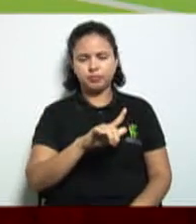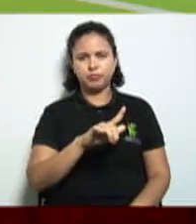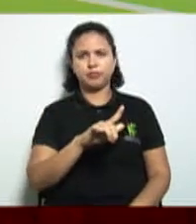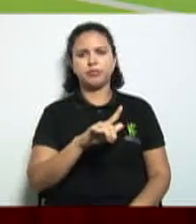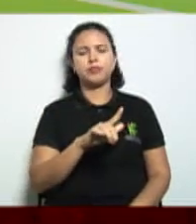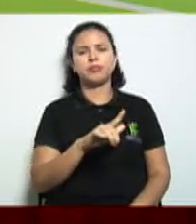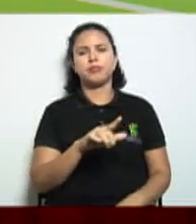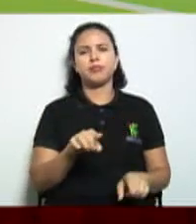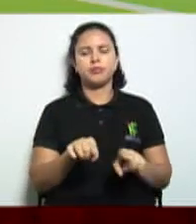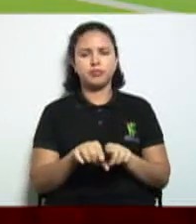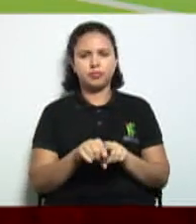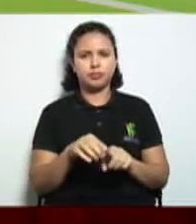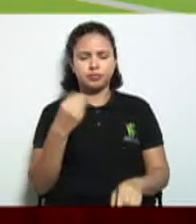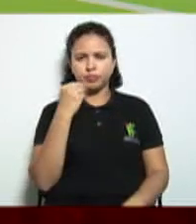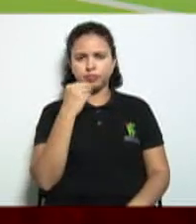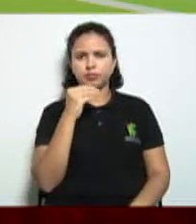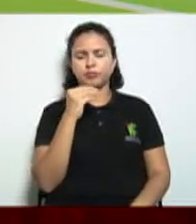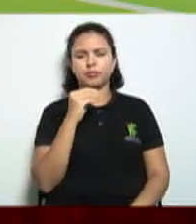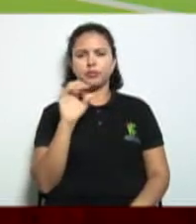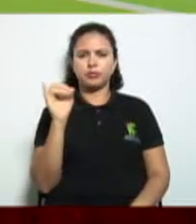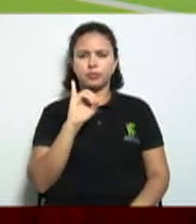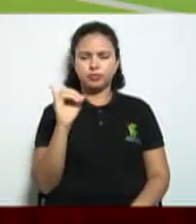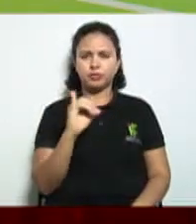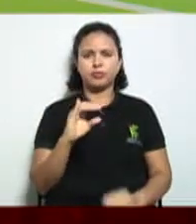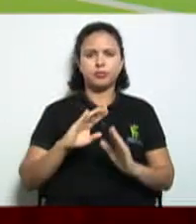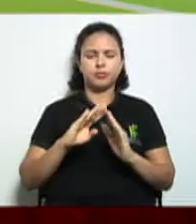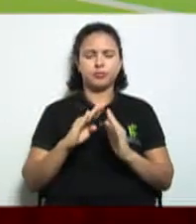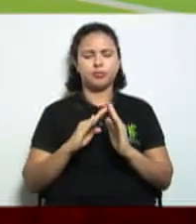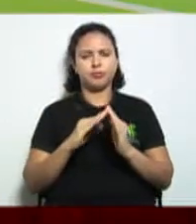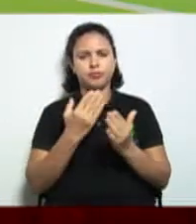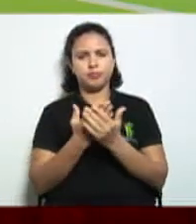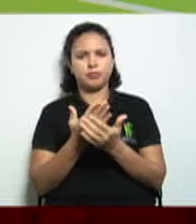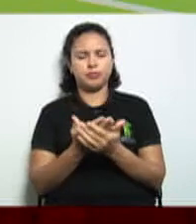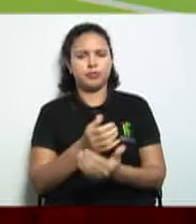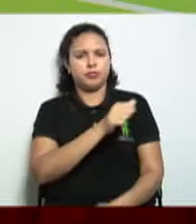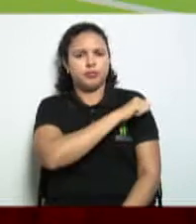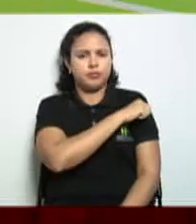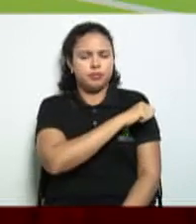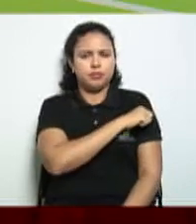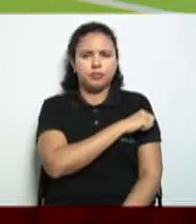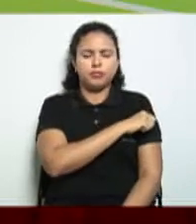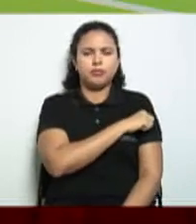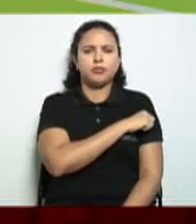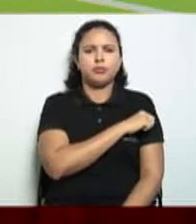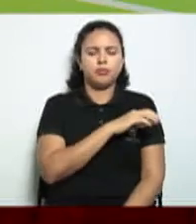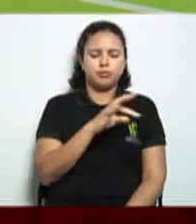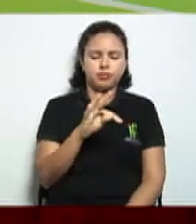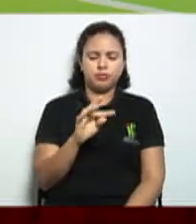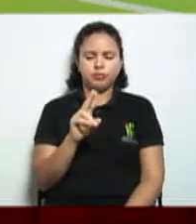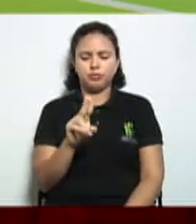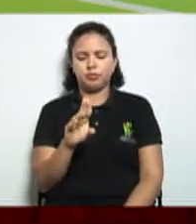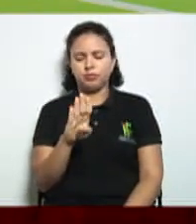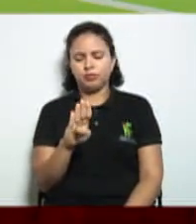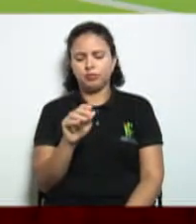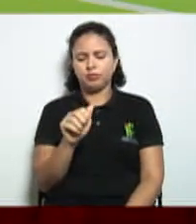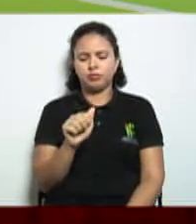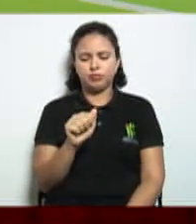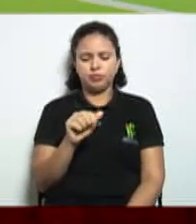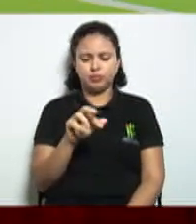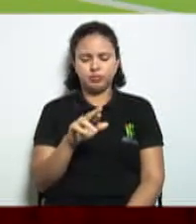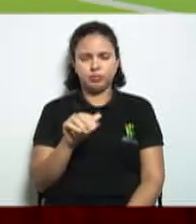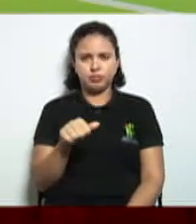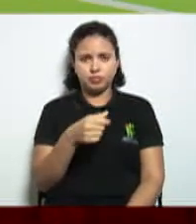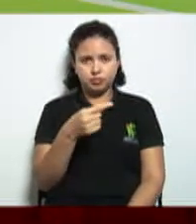Né? Também aproveitar para dar um alô aí para os alunos da Escola Estadual de Ensino Fundamental e Médio Tubarão, lá de Santa Rosa, que participou da